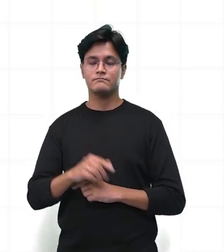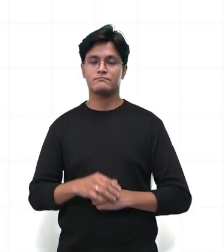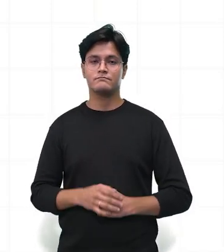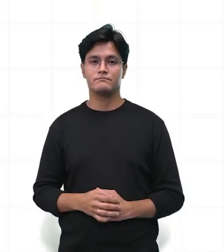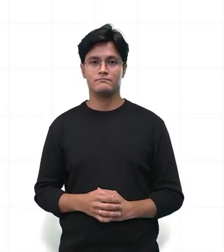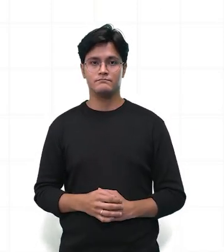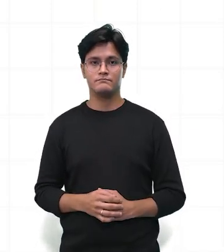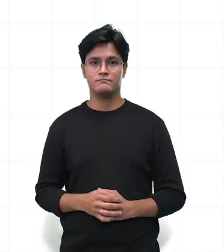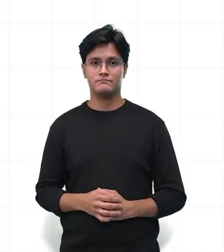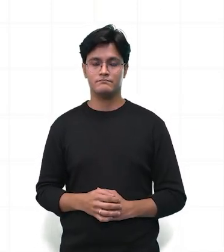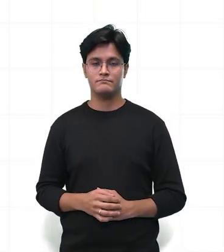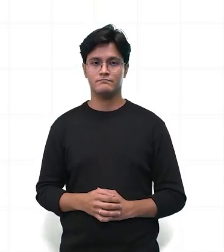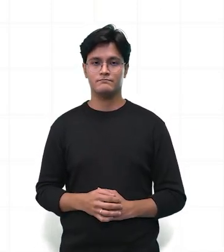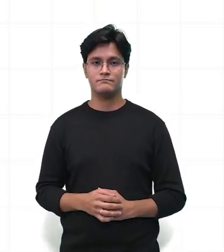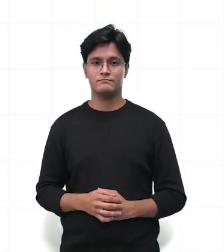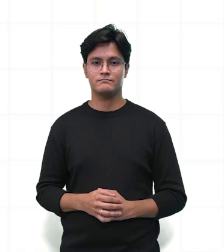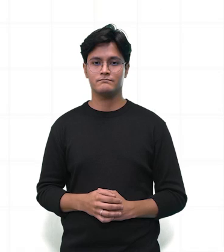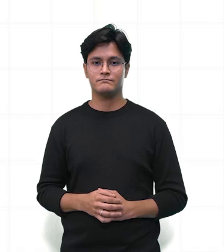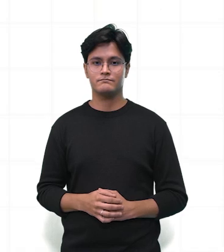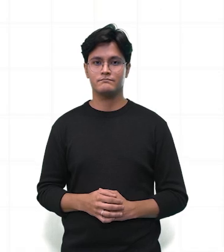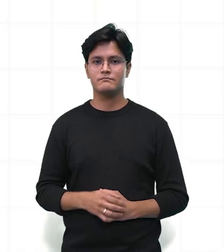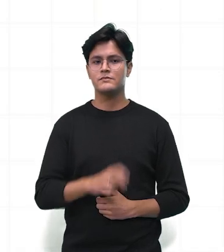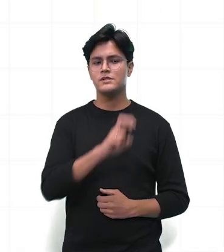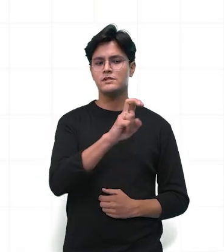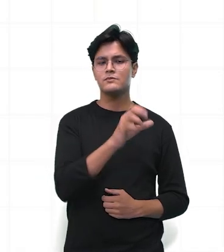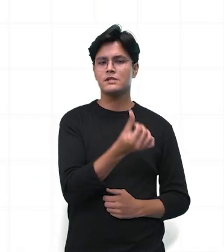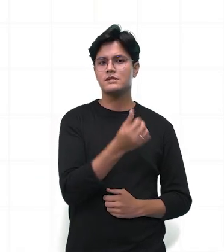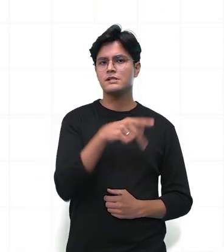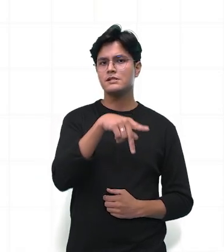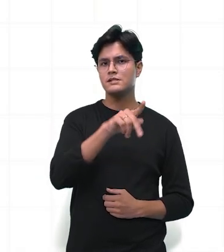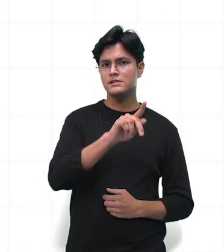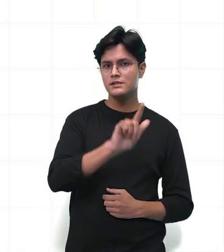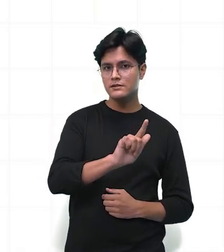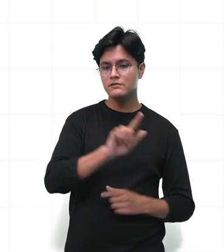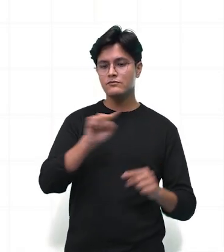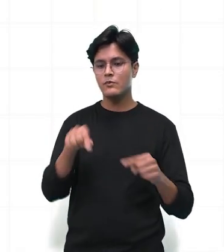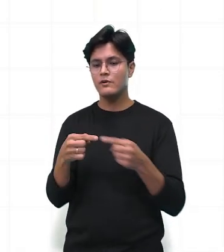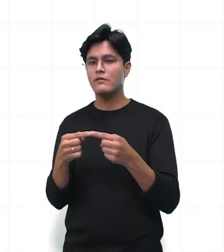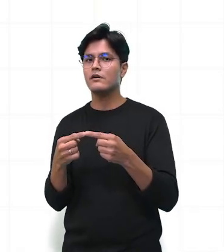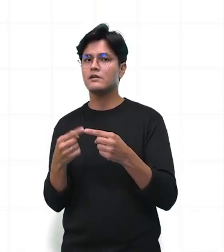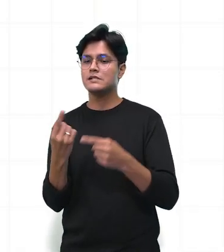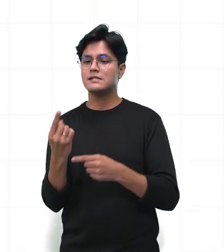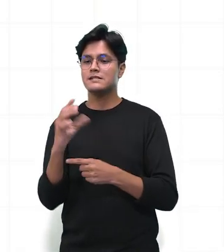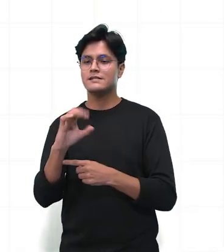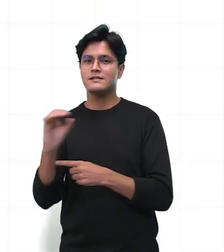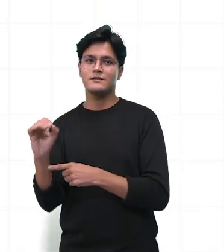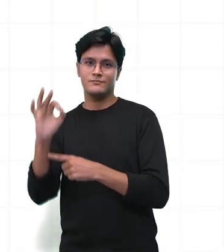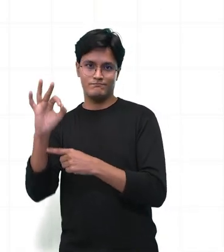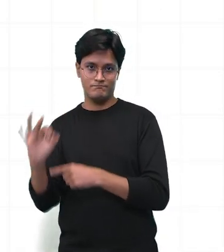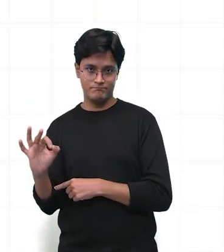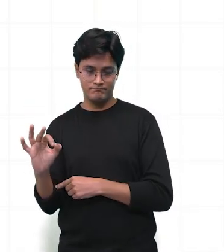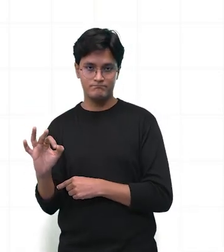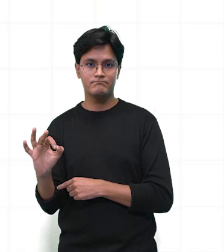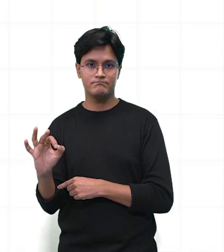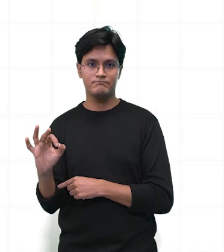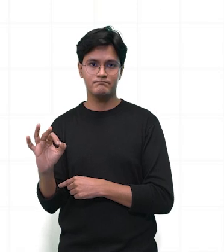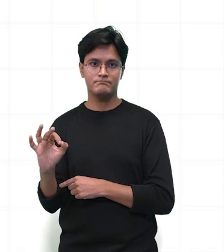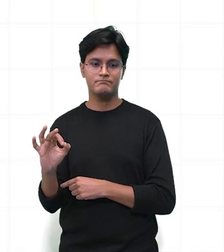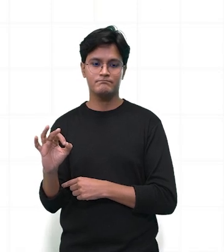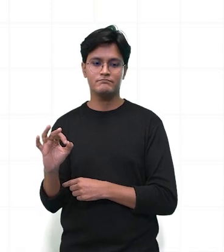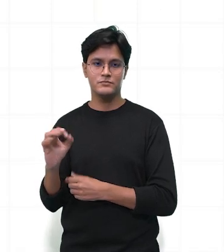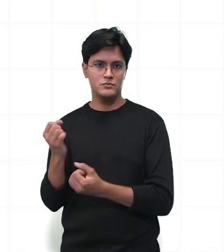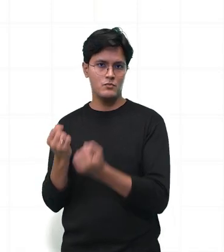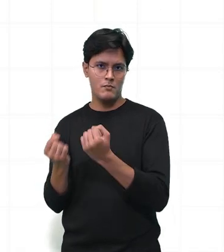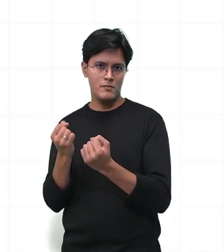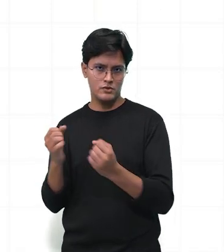56 quilos correspondia a 100% do peso da